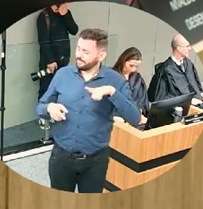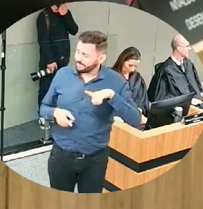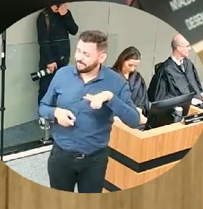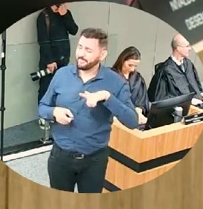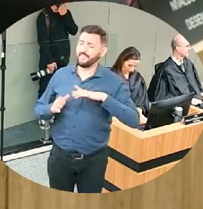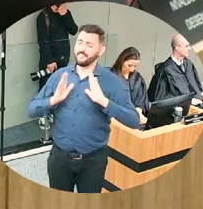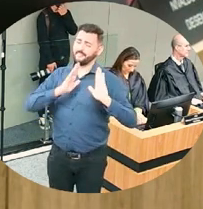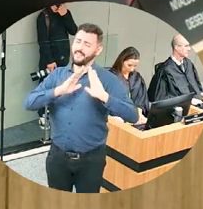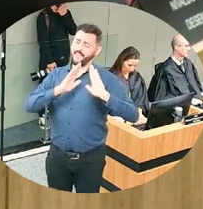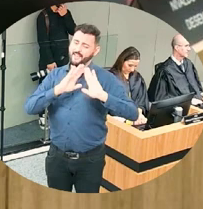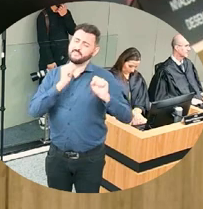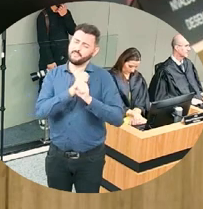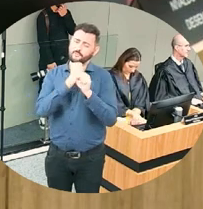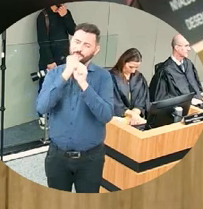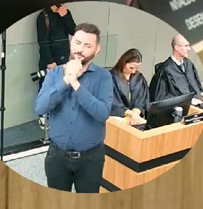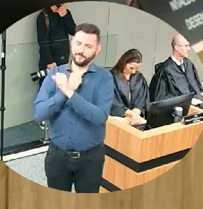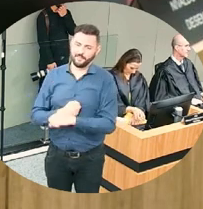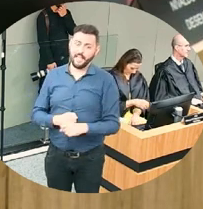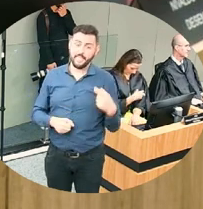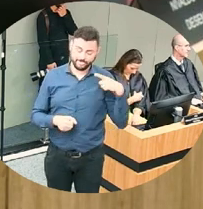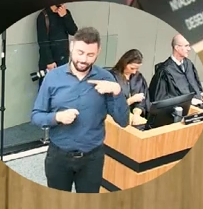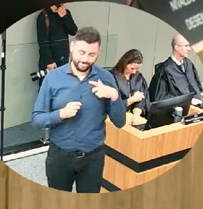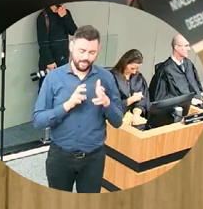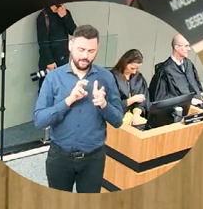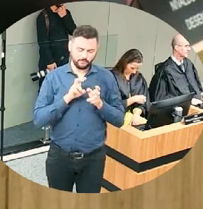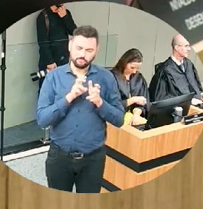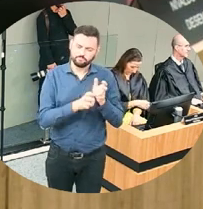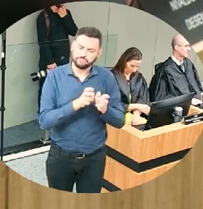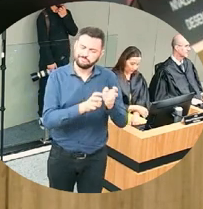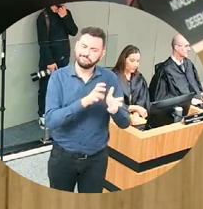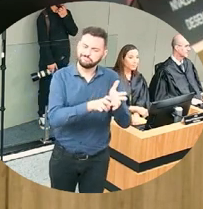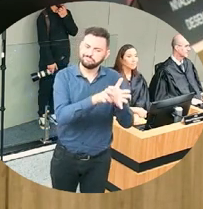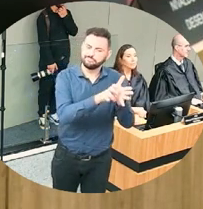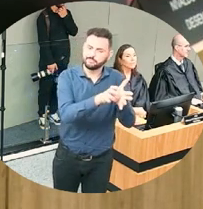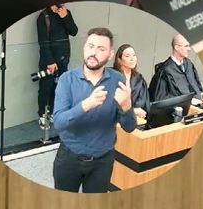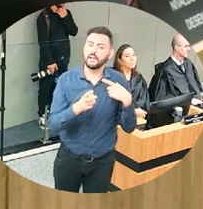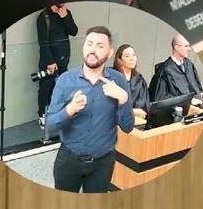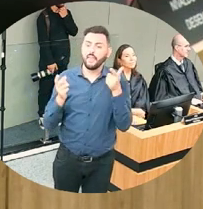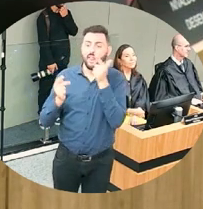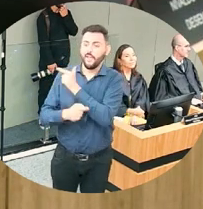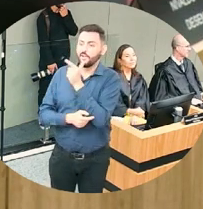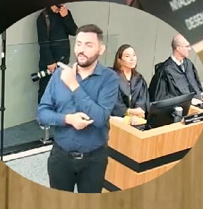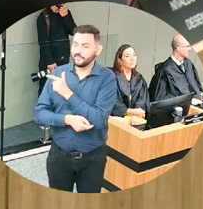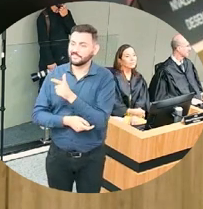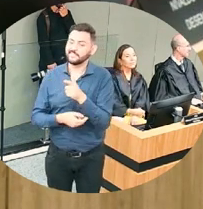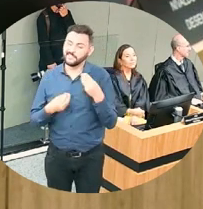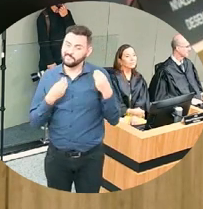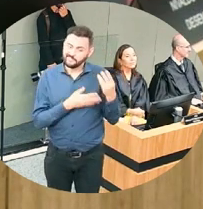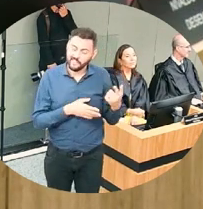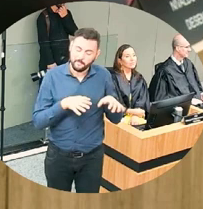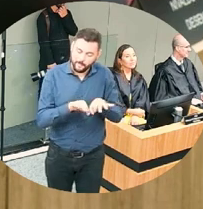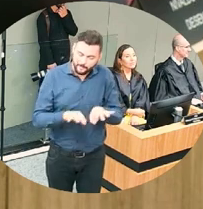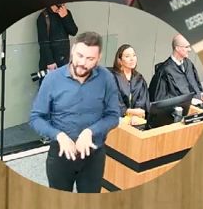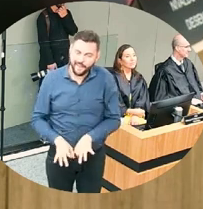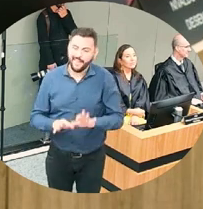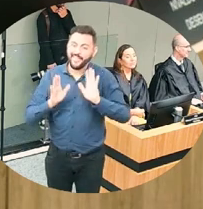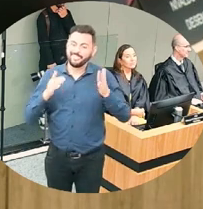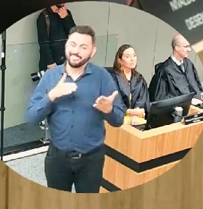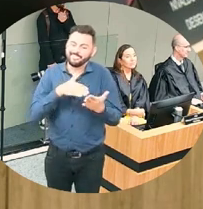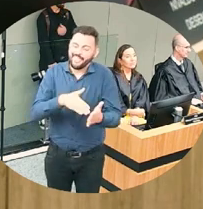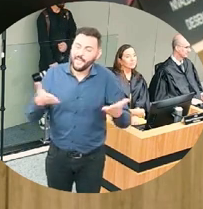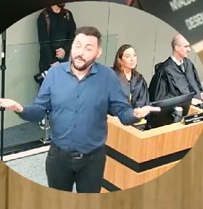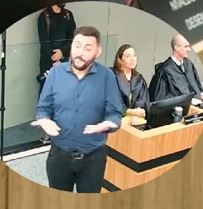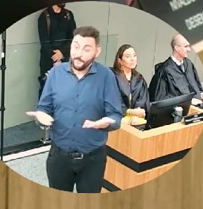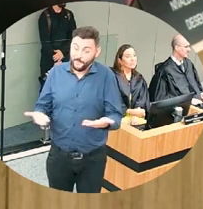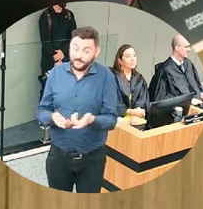Federal e eu disso ah eu conheço a casa fotografei e mandei para o meu amigo Amarildo e essa lembrança existe hoje